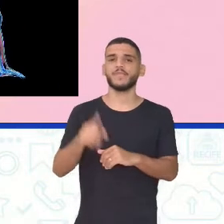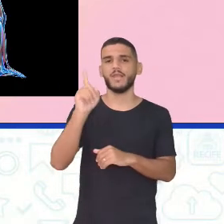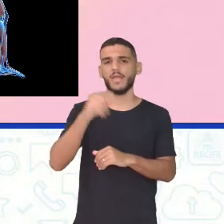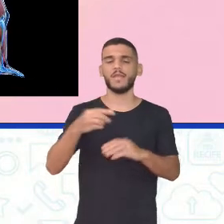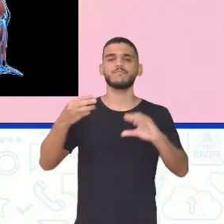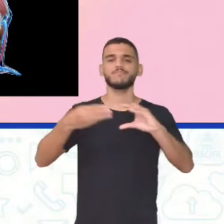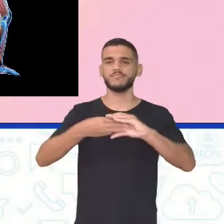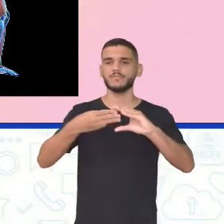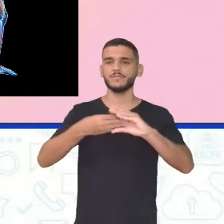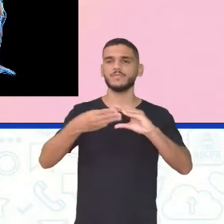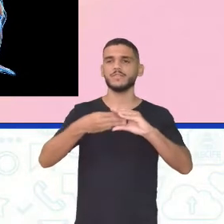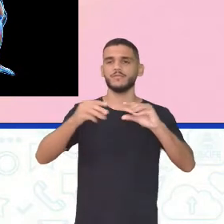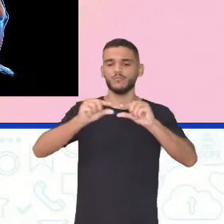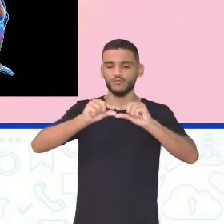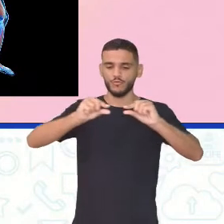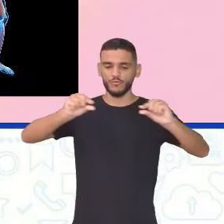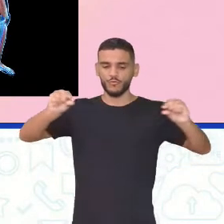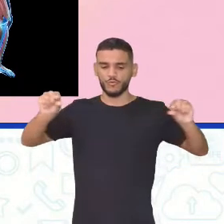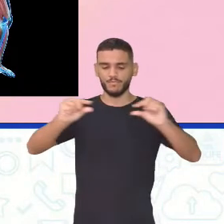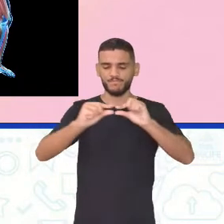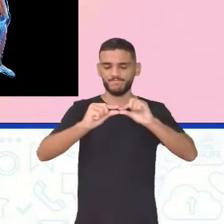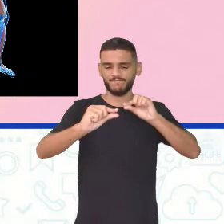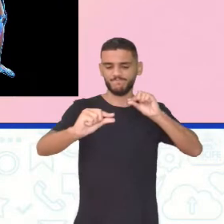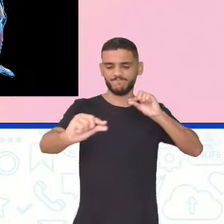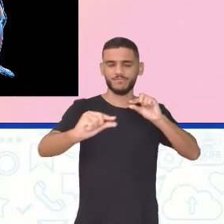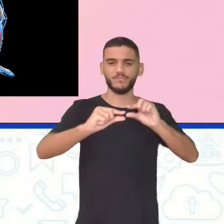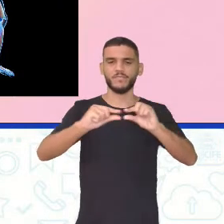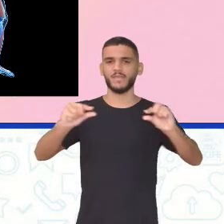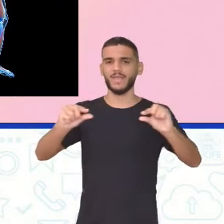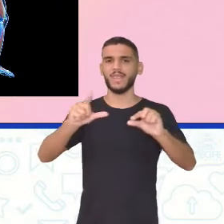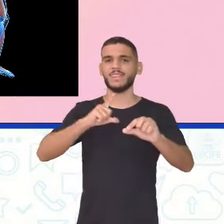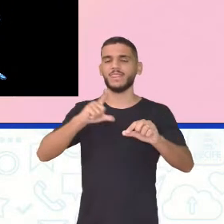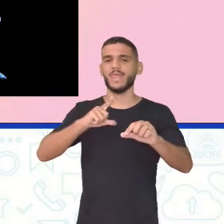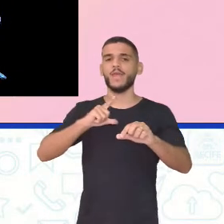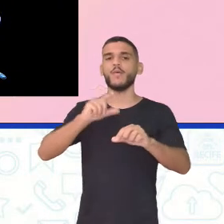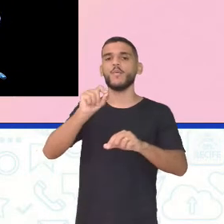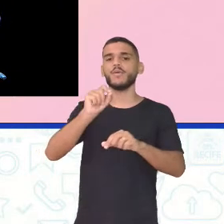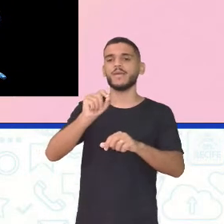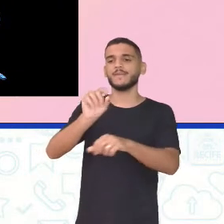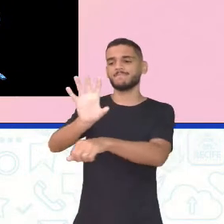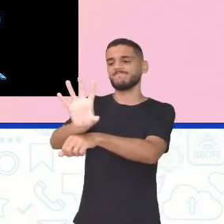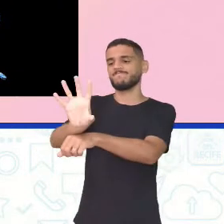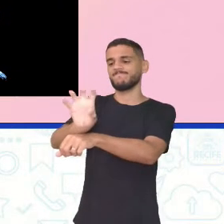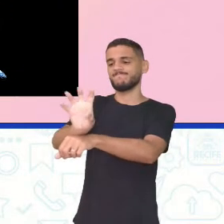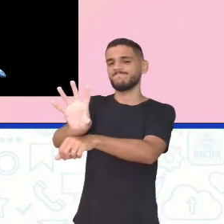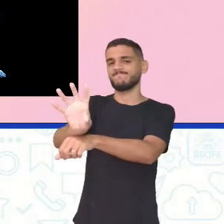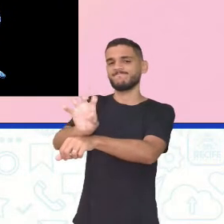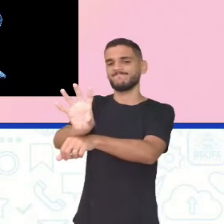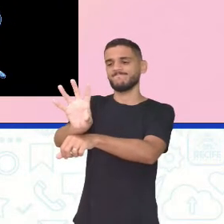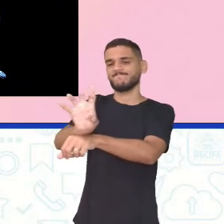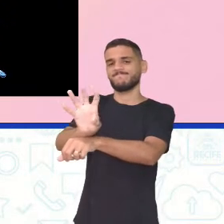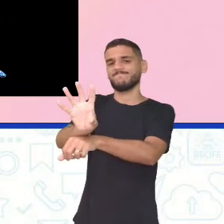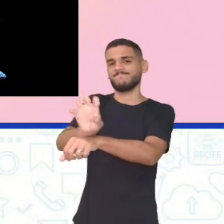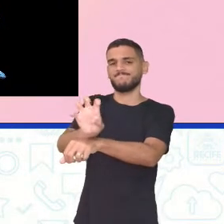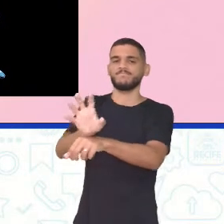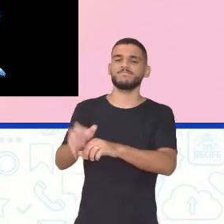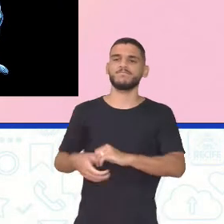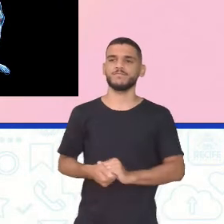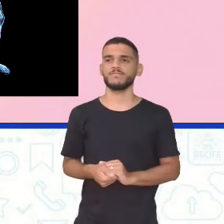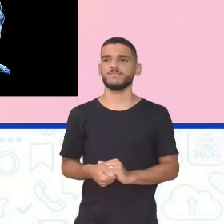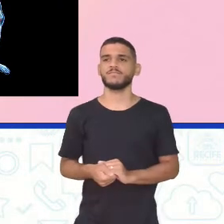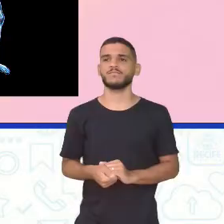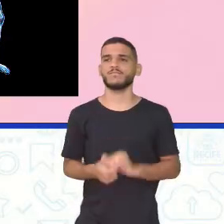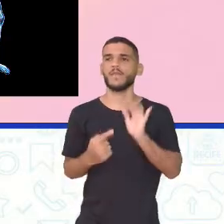células alongadas, especializadas em contração. E aí, gente, eu já vou começar a mostrar a